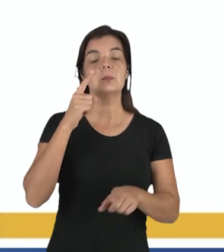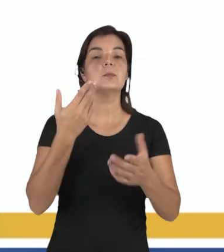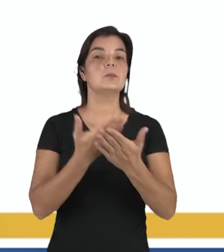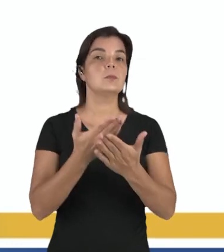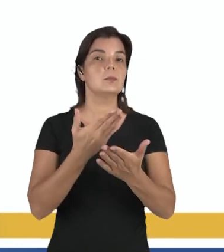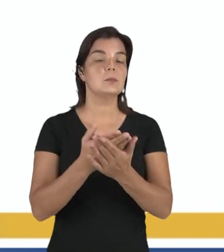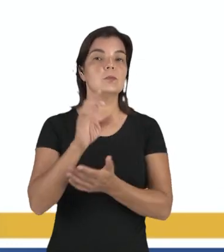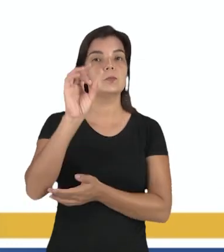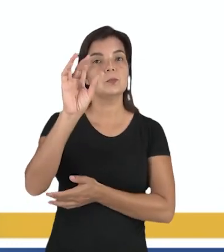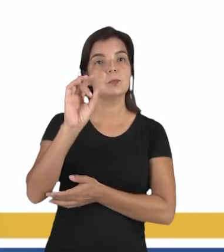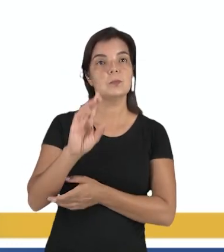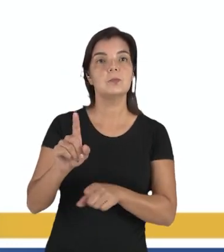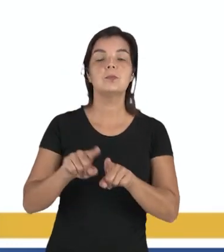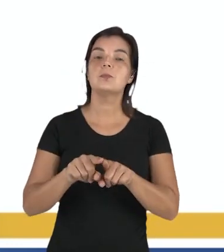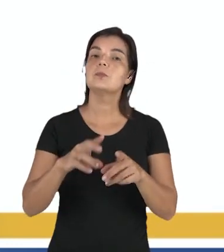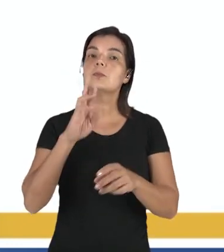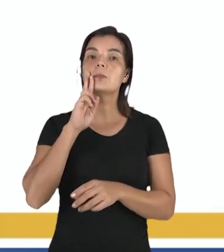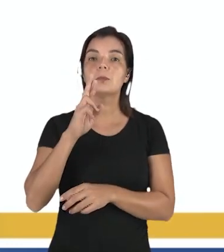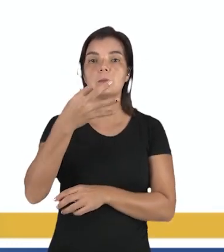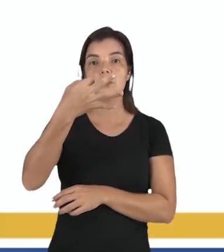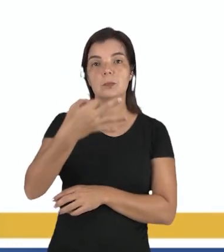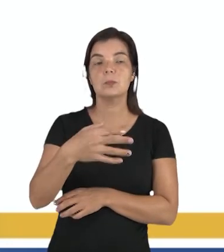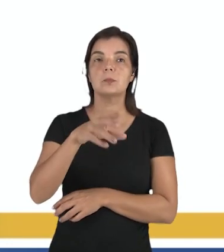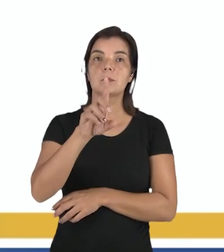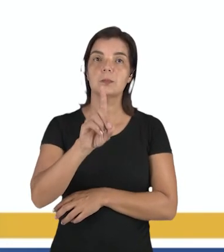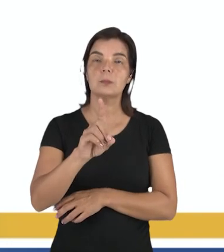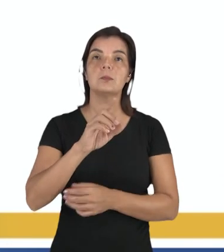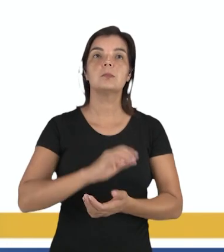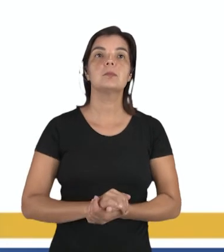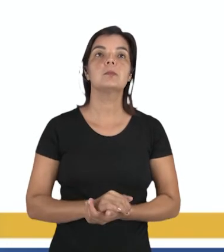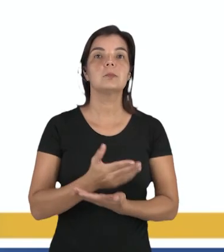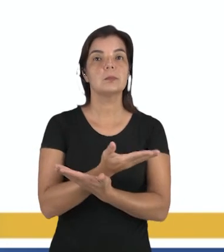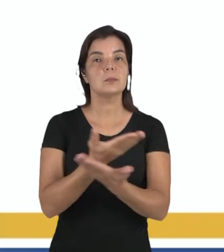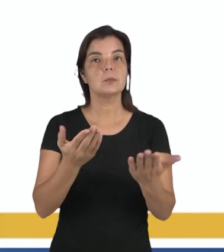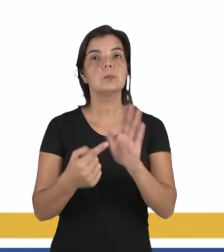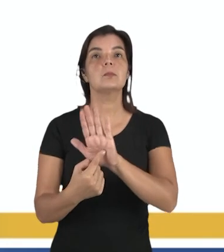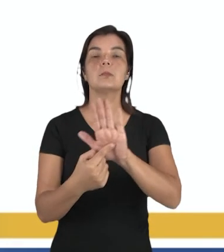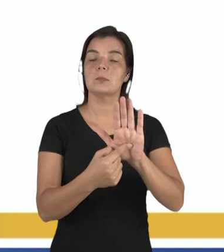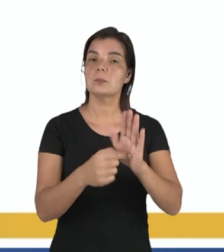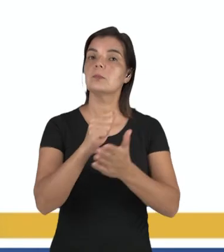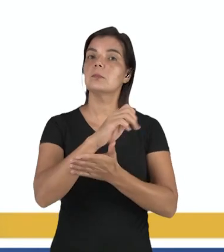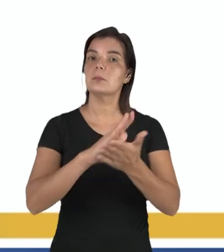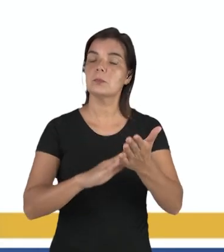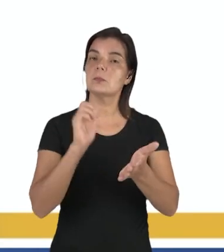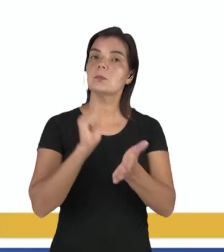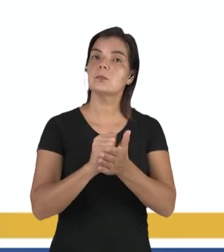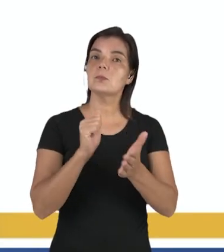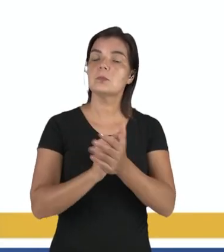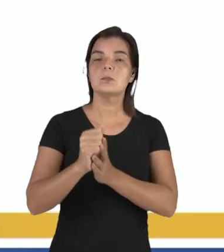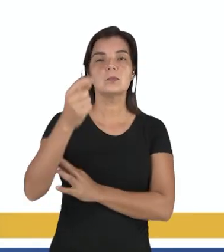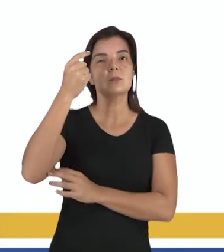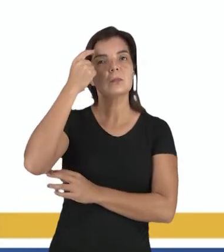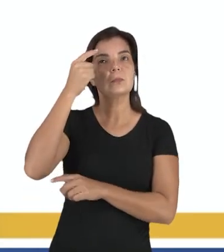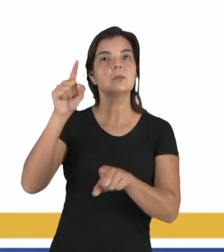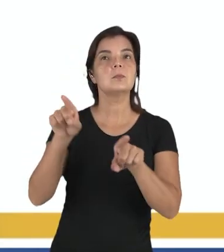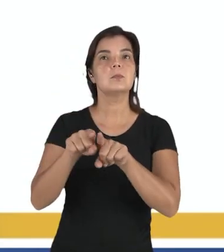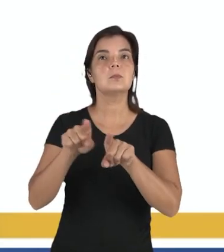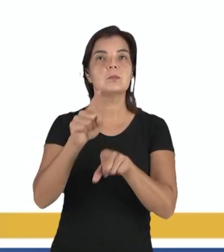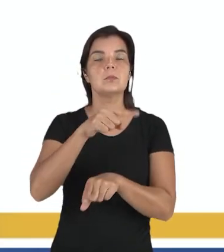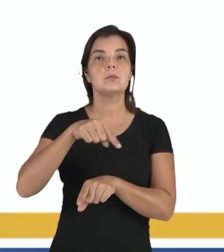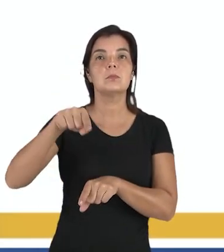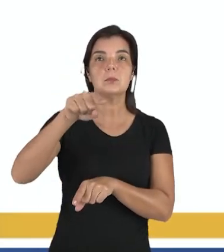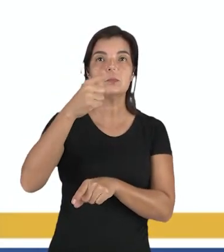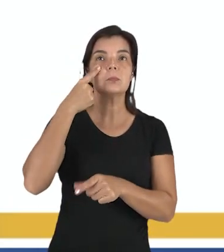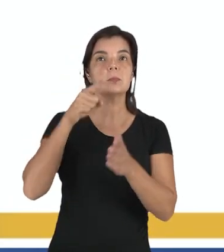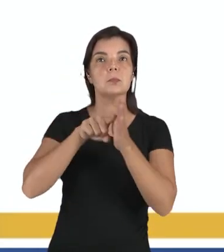aula só sobre isso. Qual que é a alternativa correta? A alternativa D. E eu deixo para vocês uma atividade de escrita e de reflexão, onde vocês